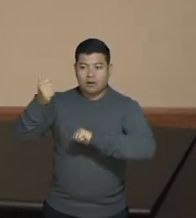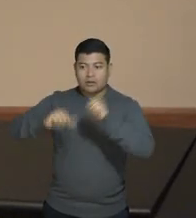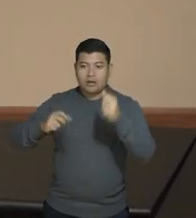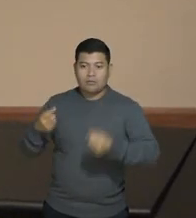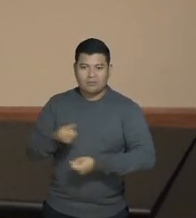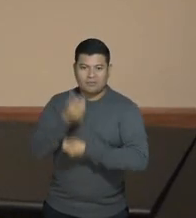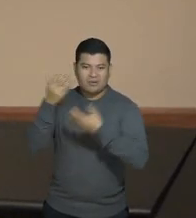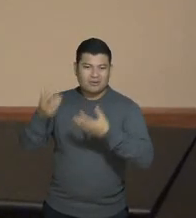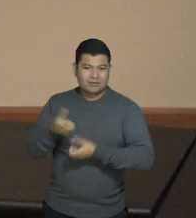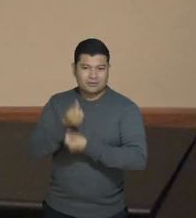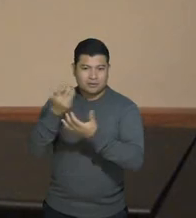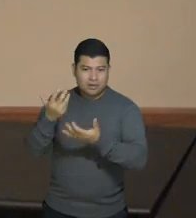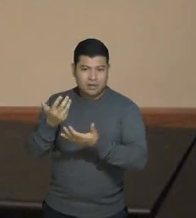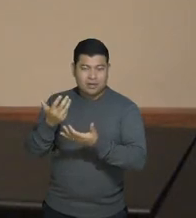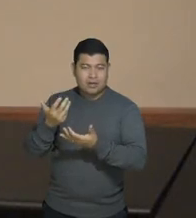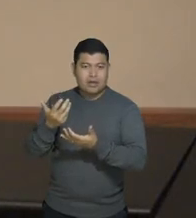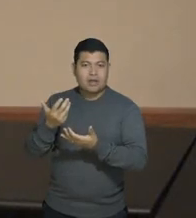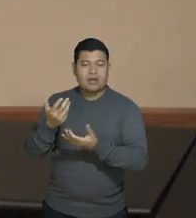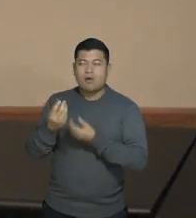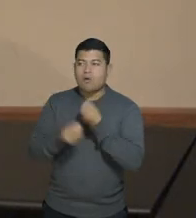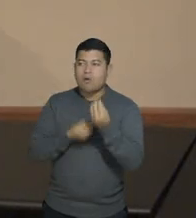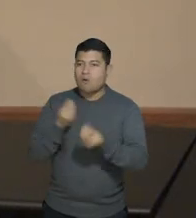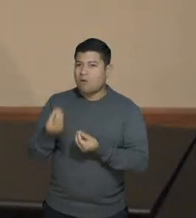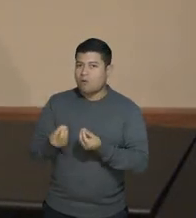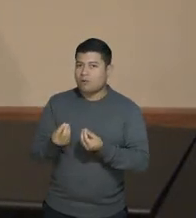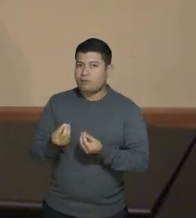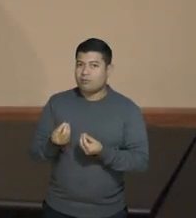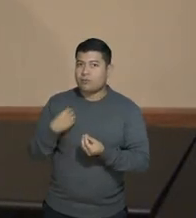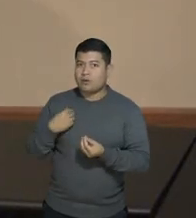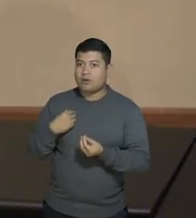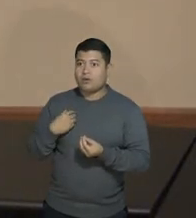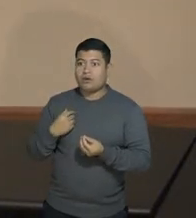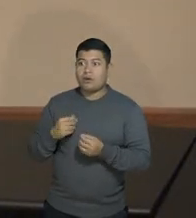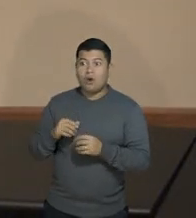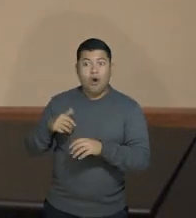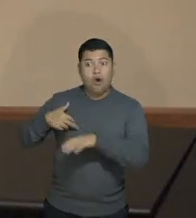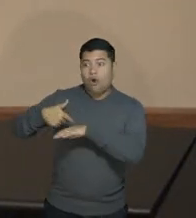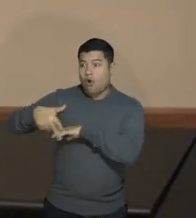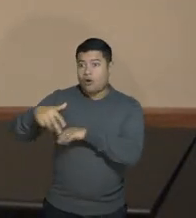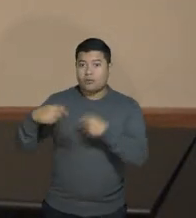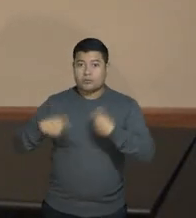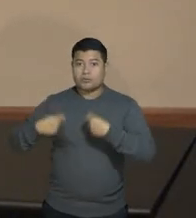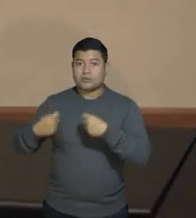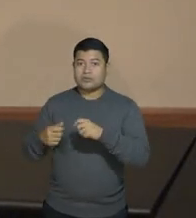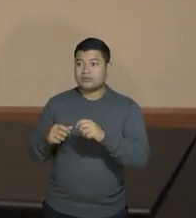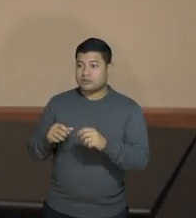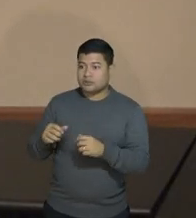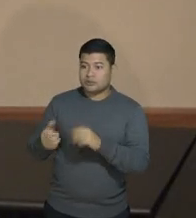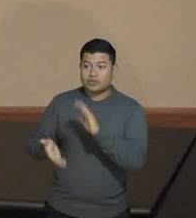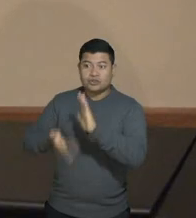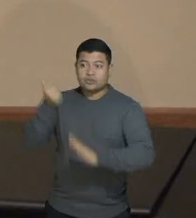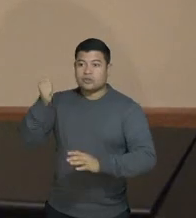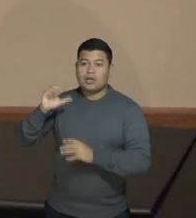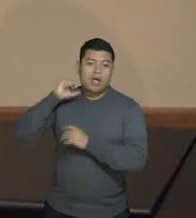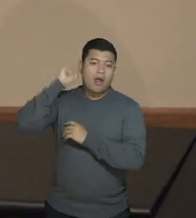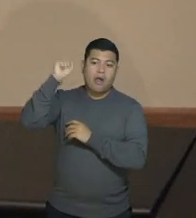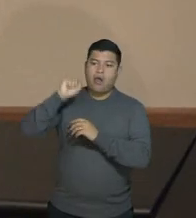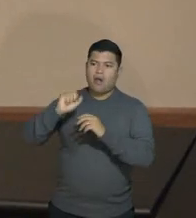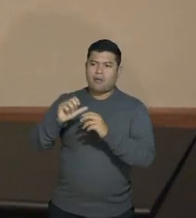processamento auditivo. Corre, vai ter que tirar o pai da forca. Quem tem uma dificuldade com